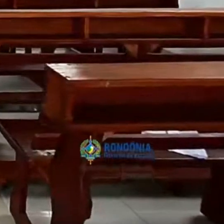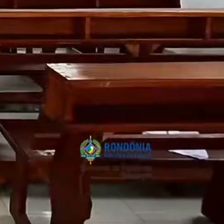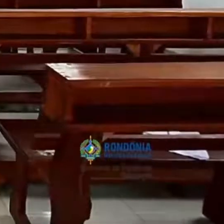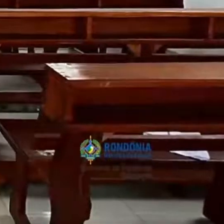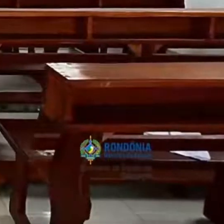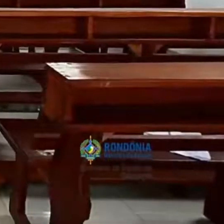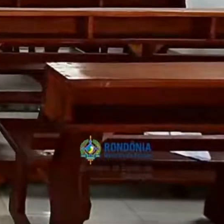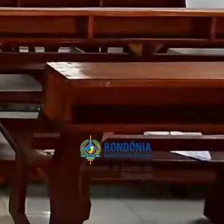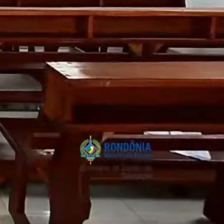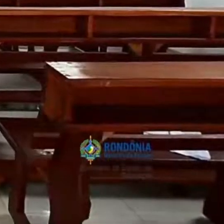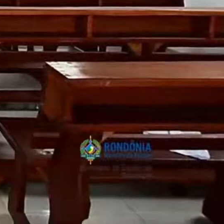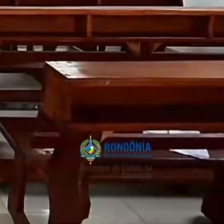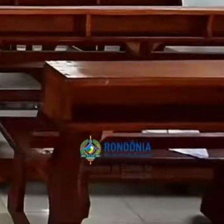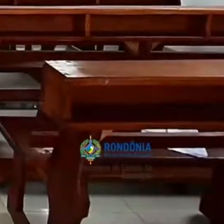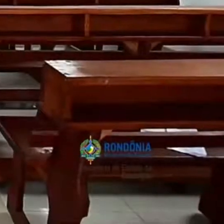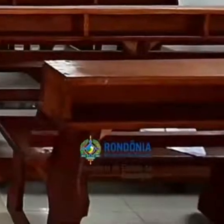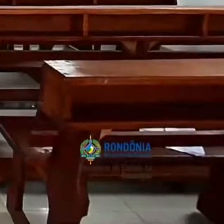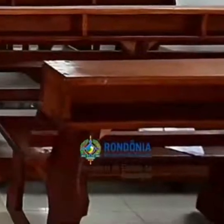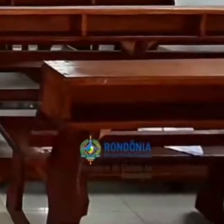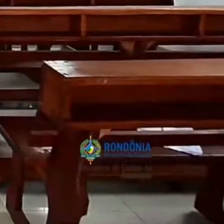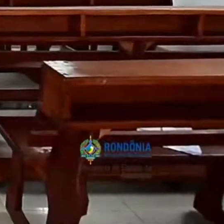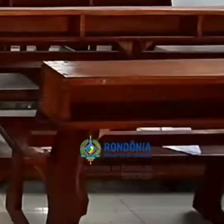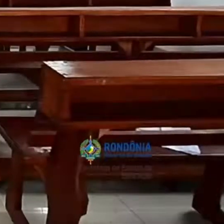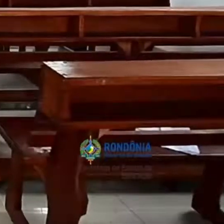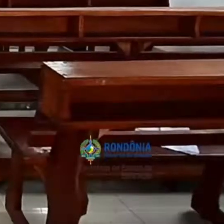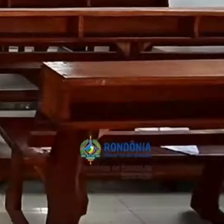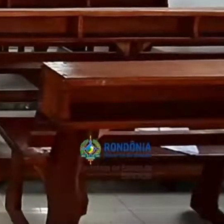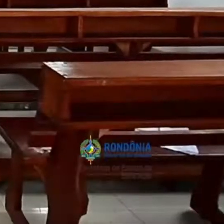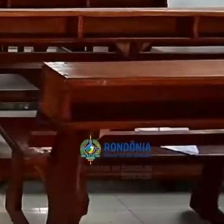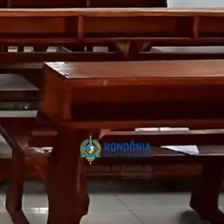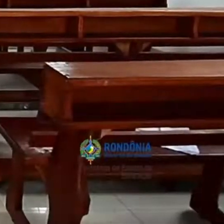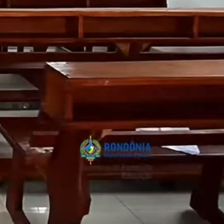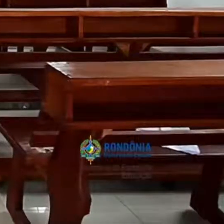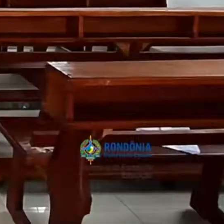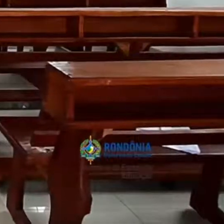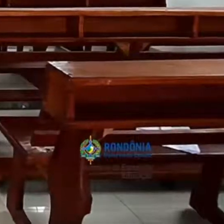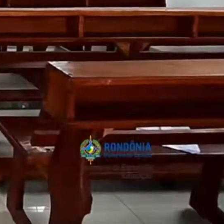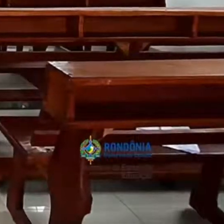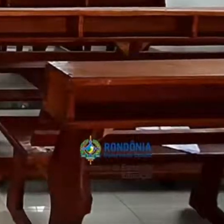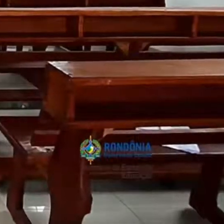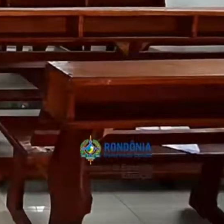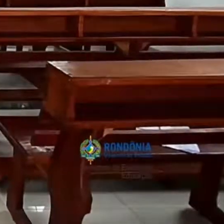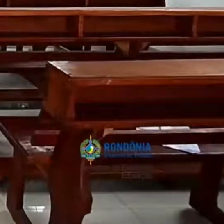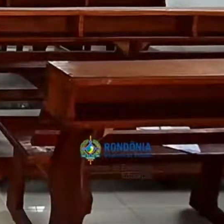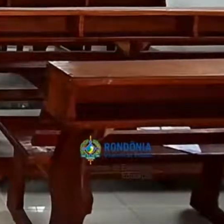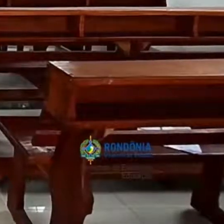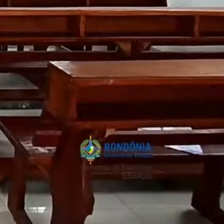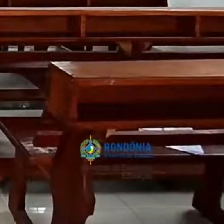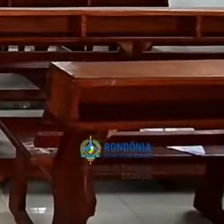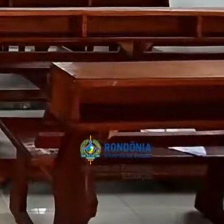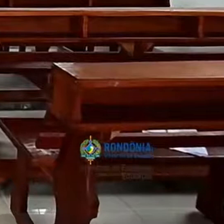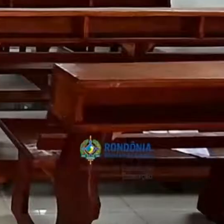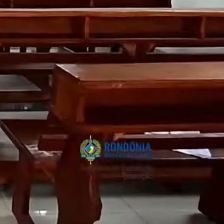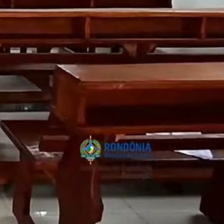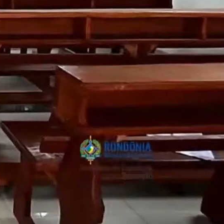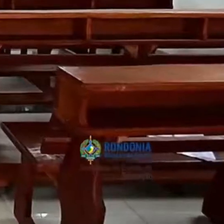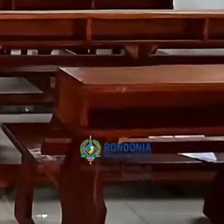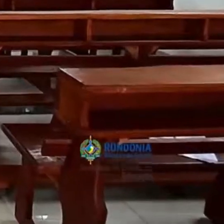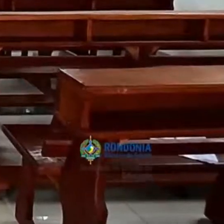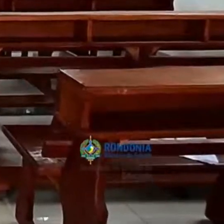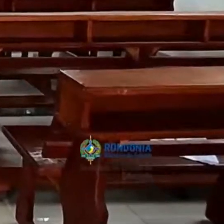como Grande Cacique Branco, deu seu último suspiro e saiu da vida, mas deixando uma história